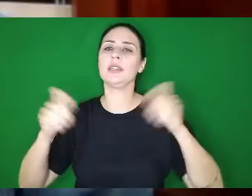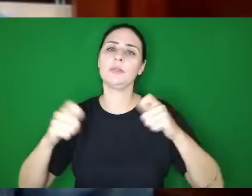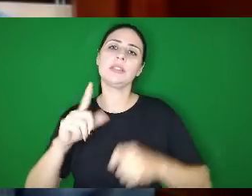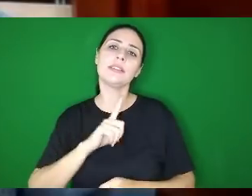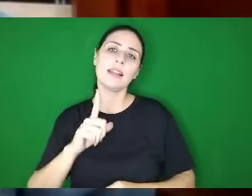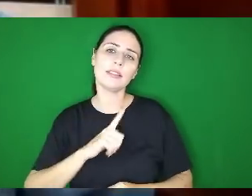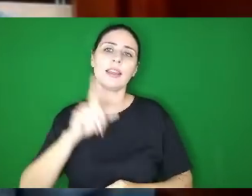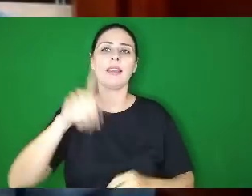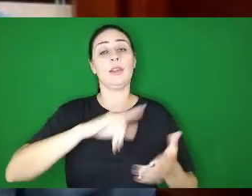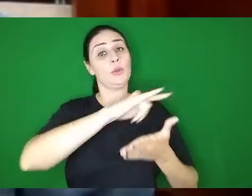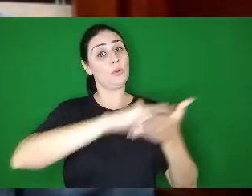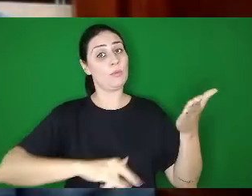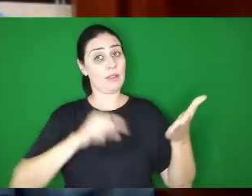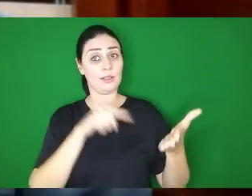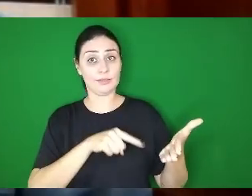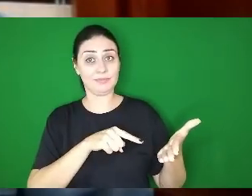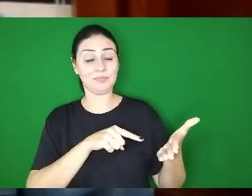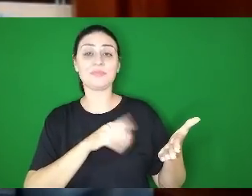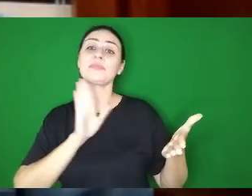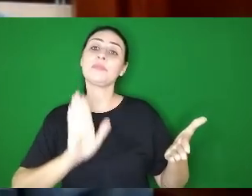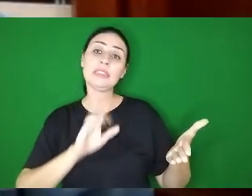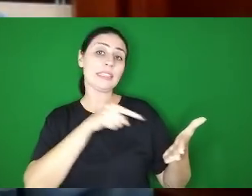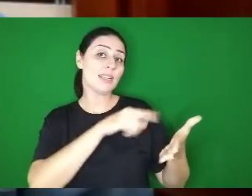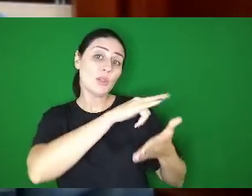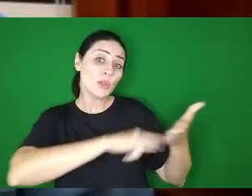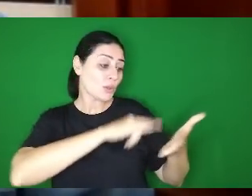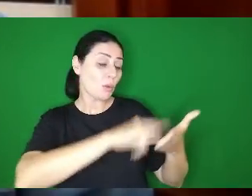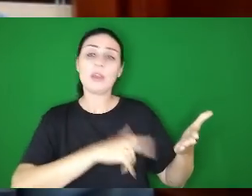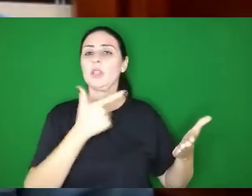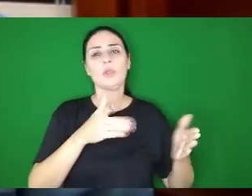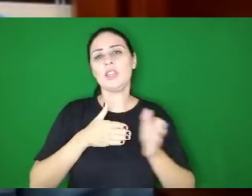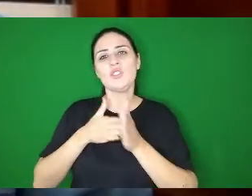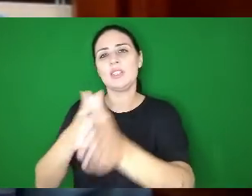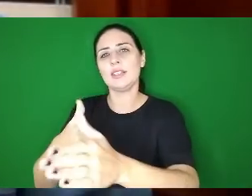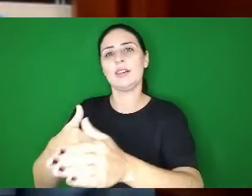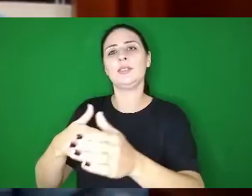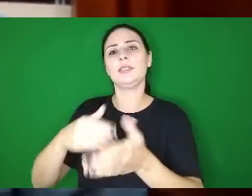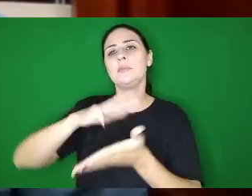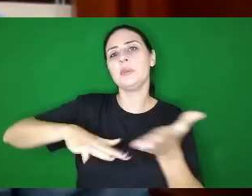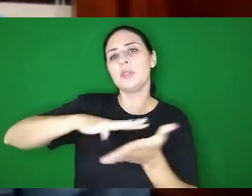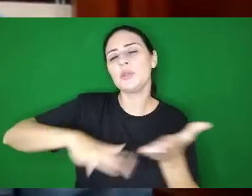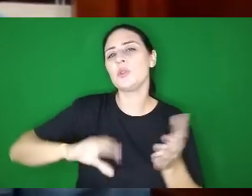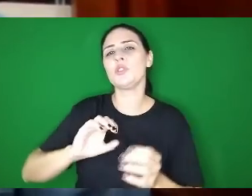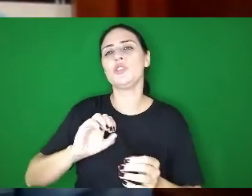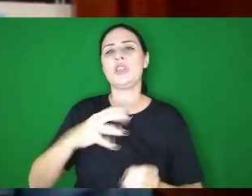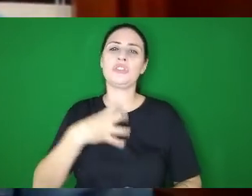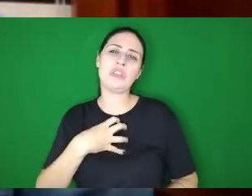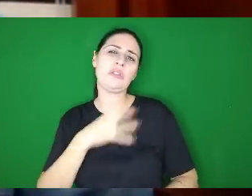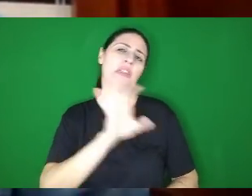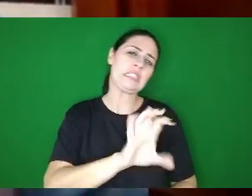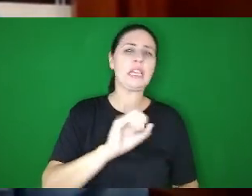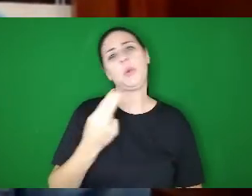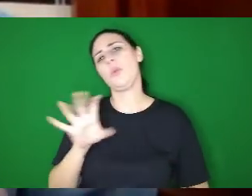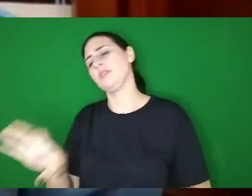tem esse documento. Mas ele em si não dá a direção metodológica, diz tem que ser essa forma ou outra, né? E a gente